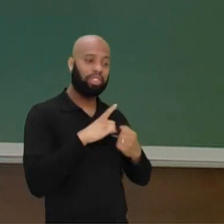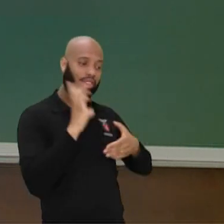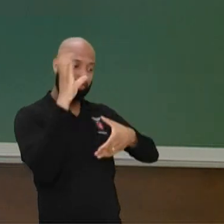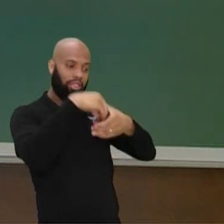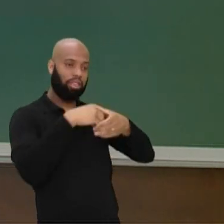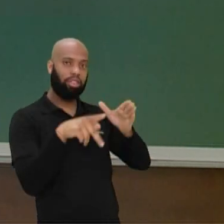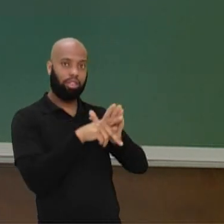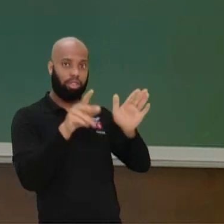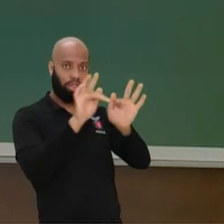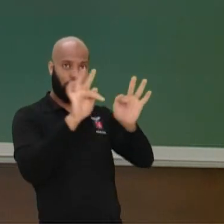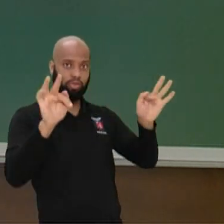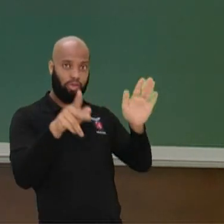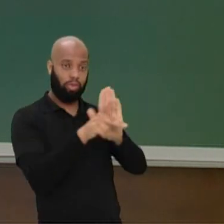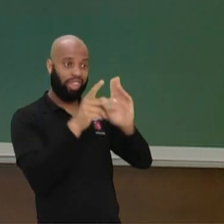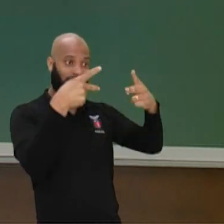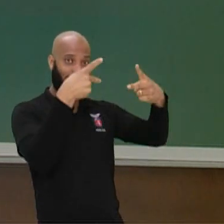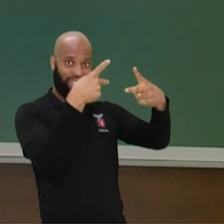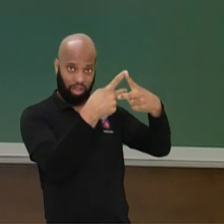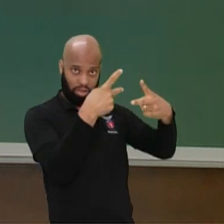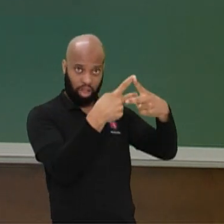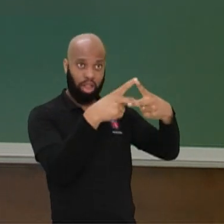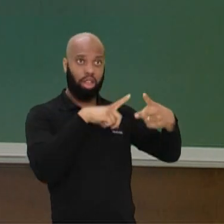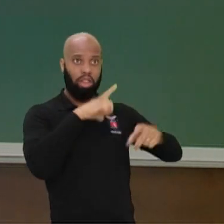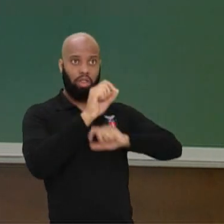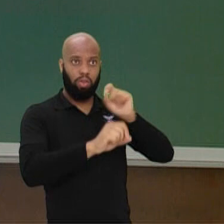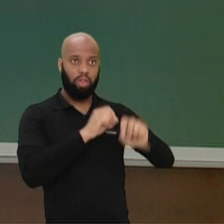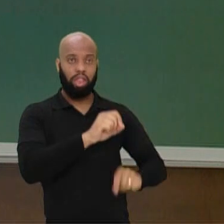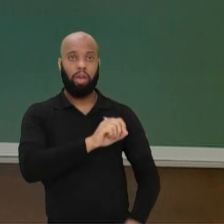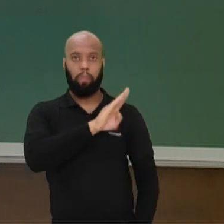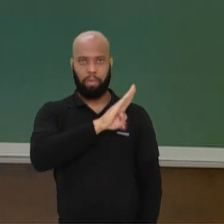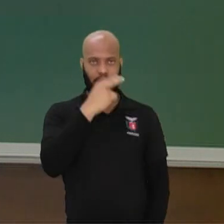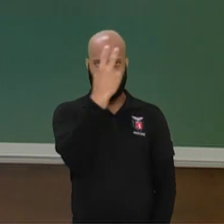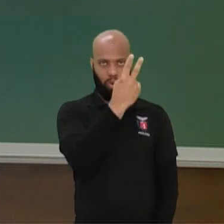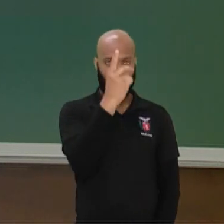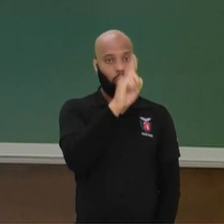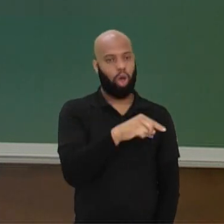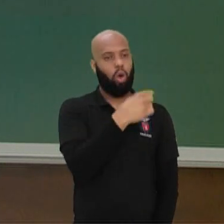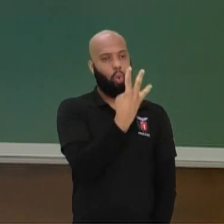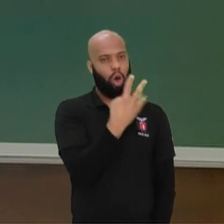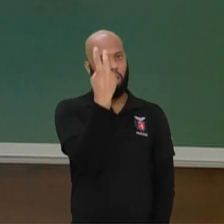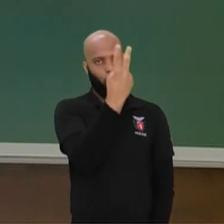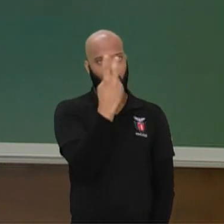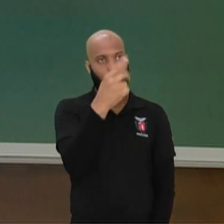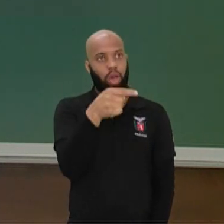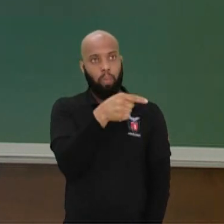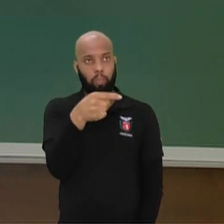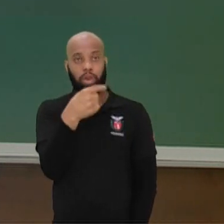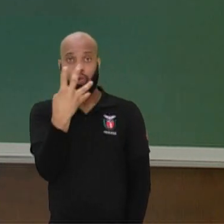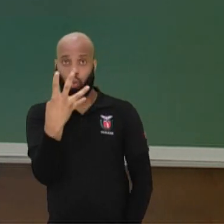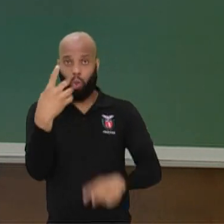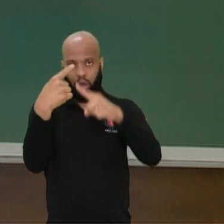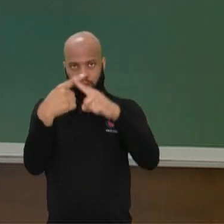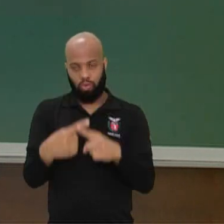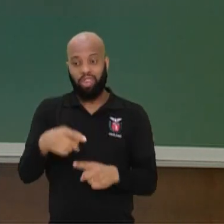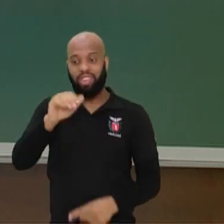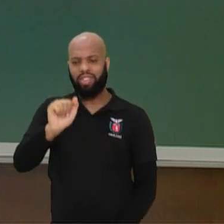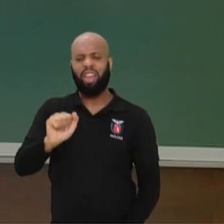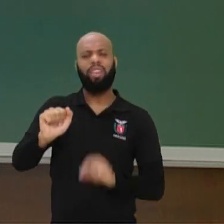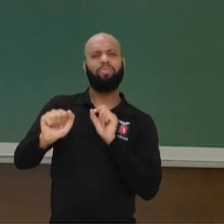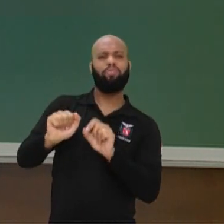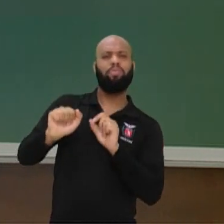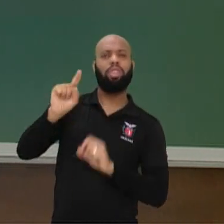delta. Então, b ao quadrado, 4 ao quadrado, menos 4 vezes a, que é menos 4, vezes